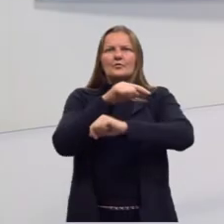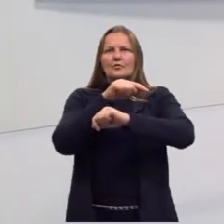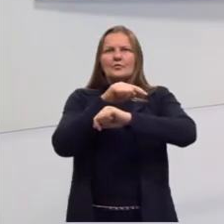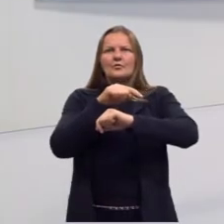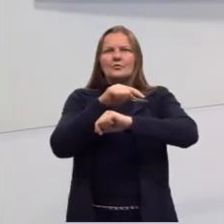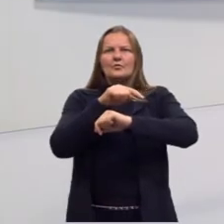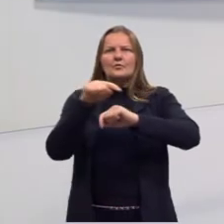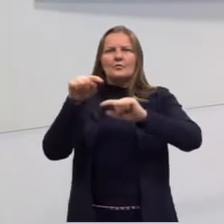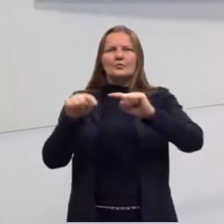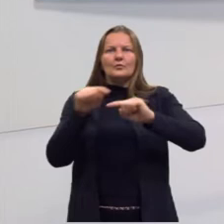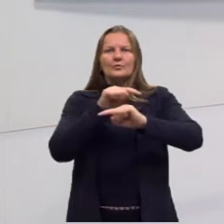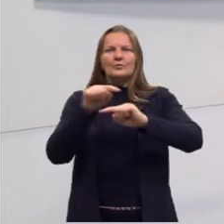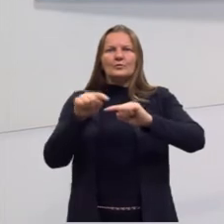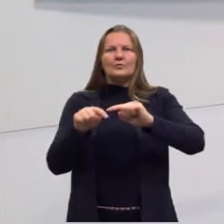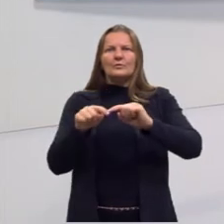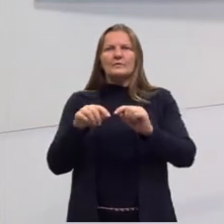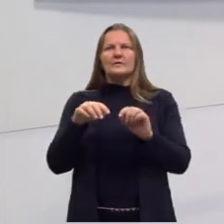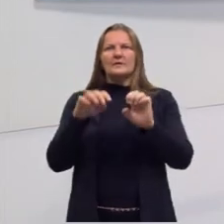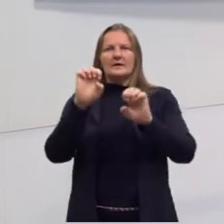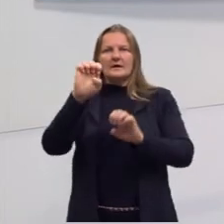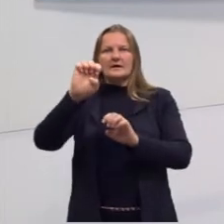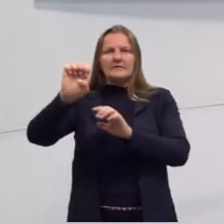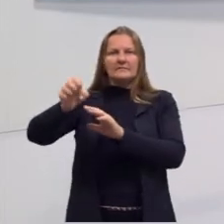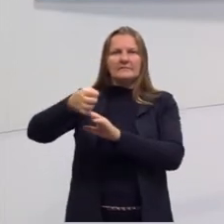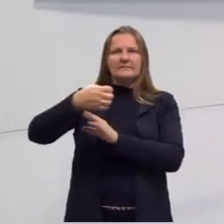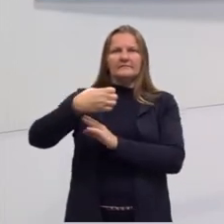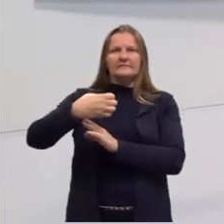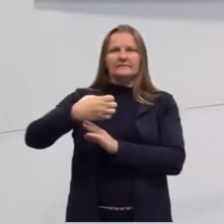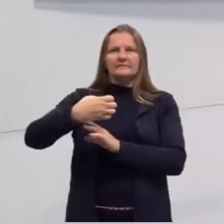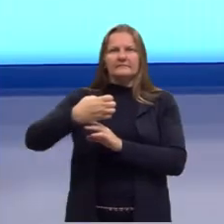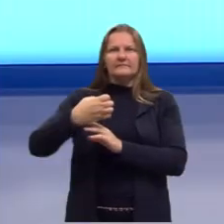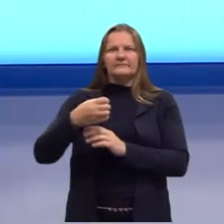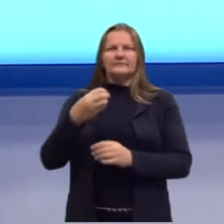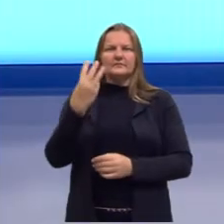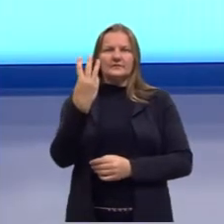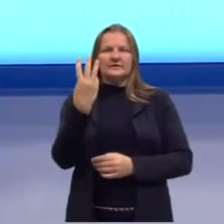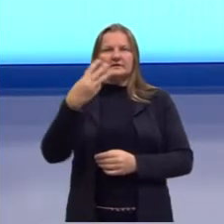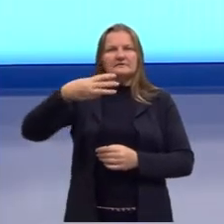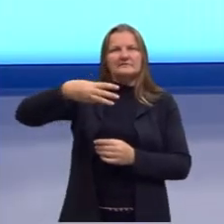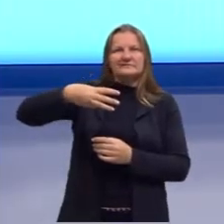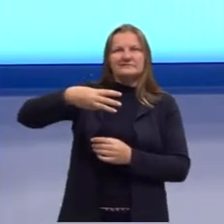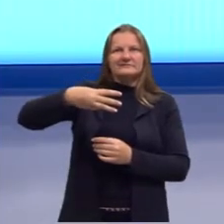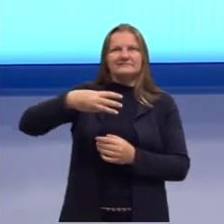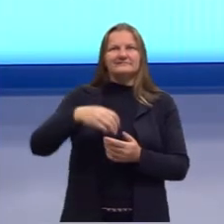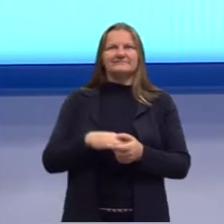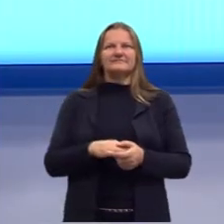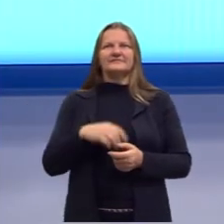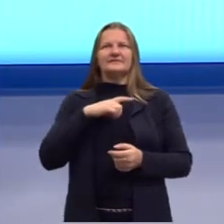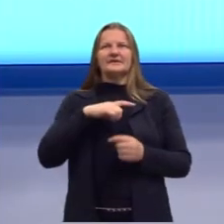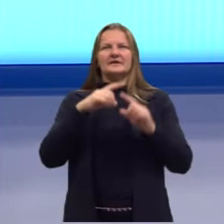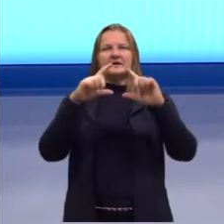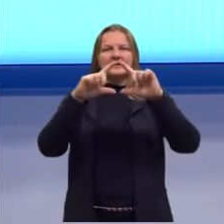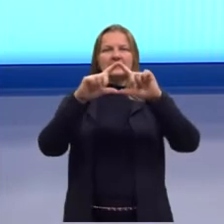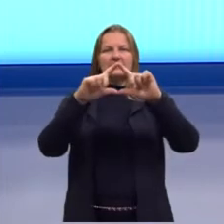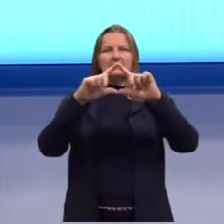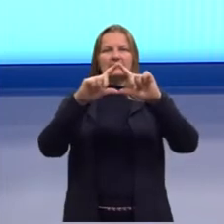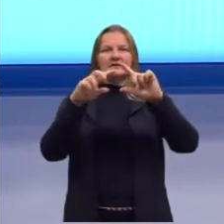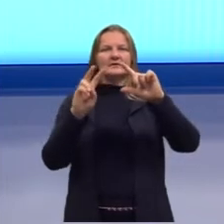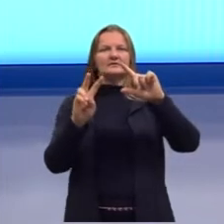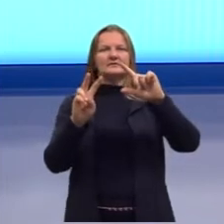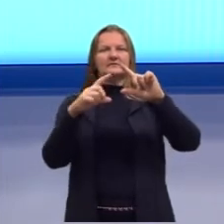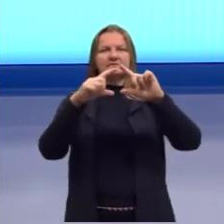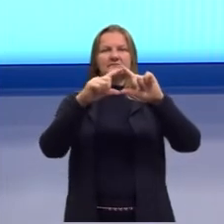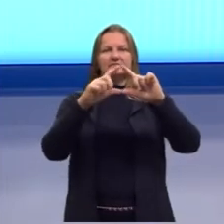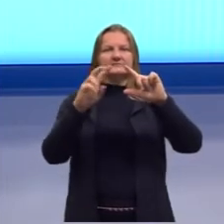tem o PSD e né que é um três virado certo a gente tem o delta ver